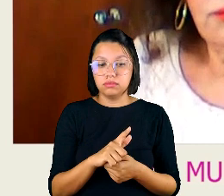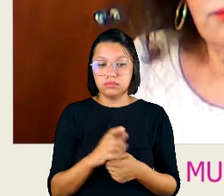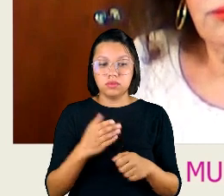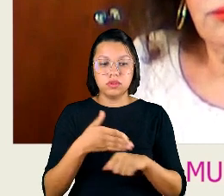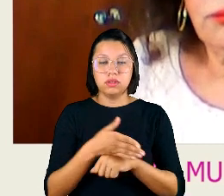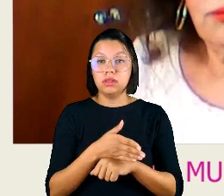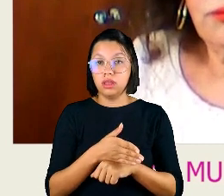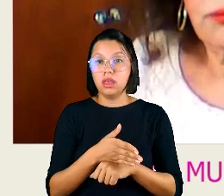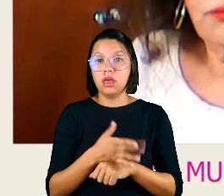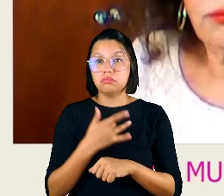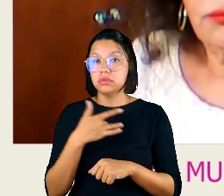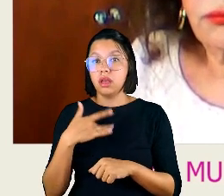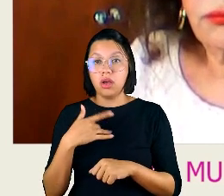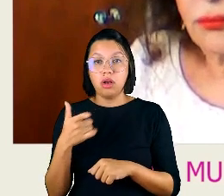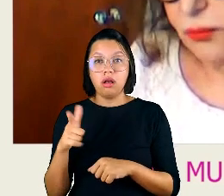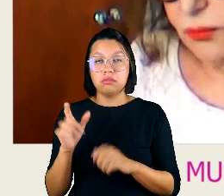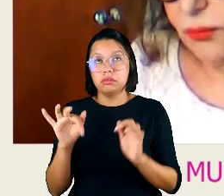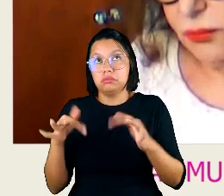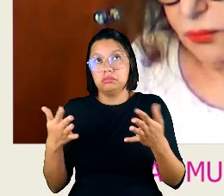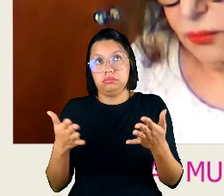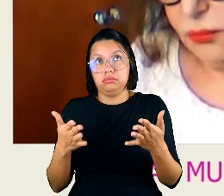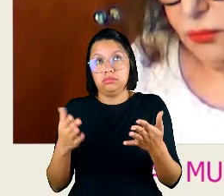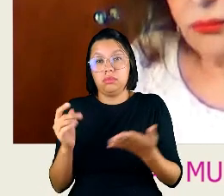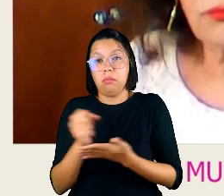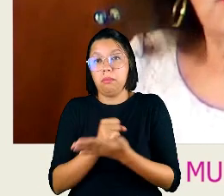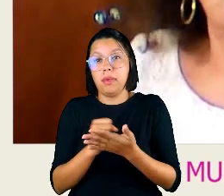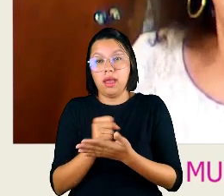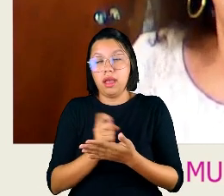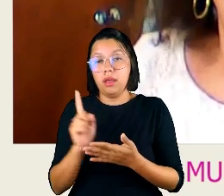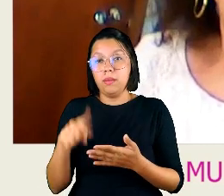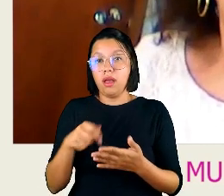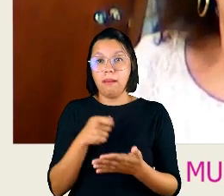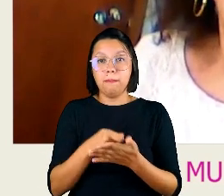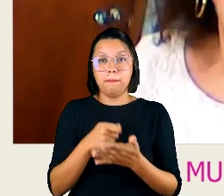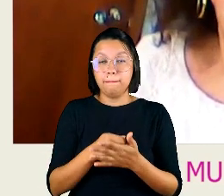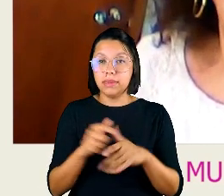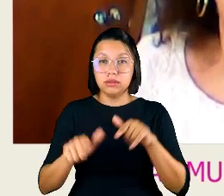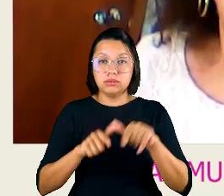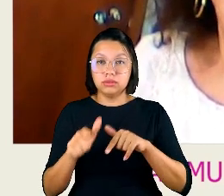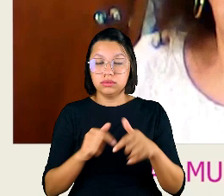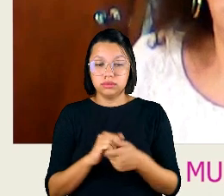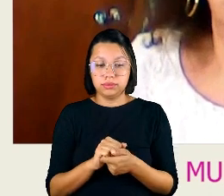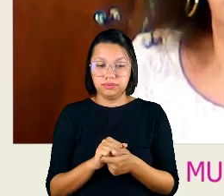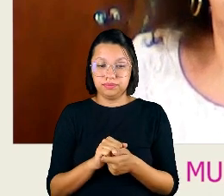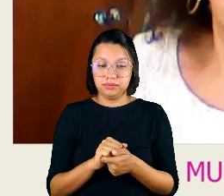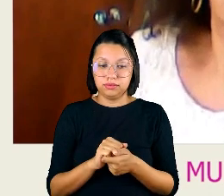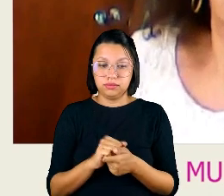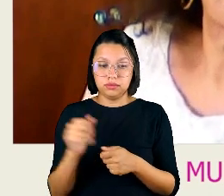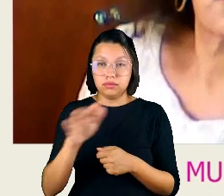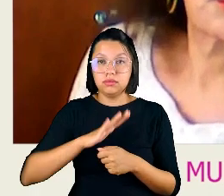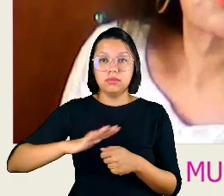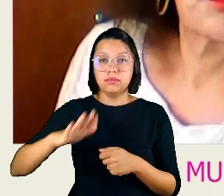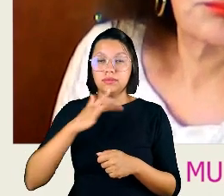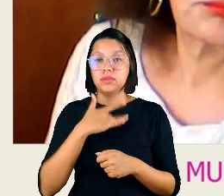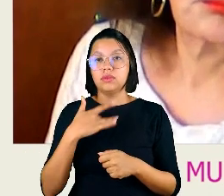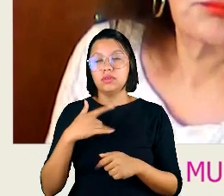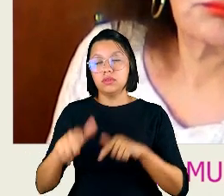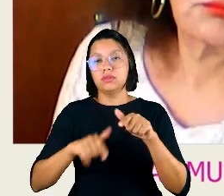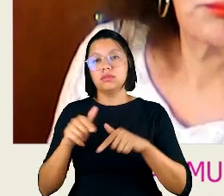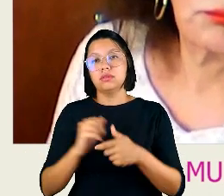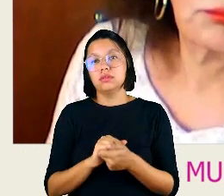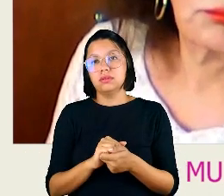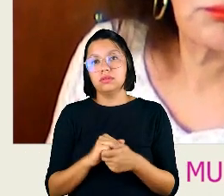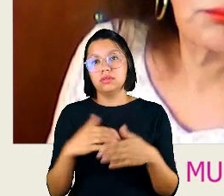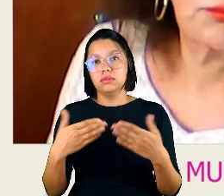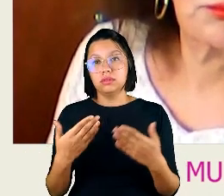tem, enfim, nem o mínimo que é exigido num trabalho, né, num ambiente saudável de trabalho. Então, não só pensar